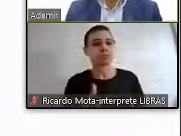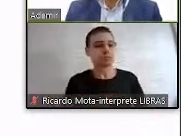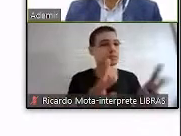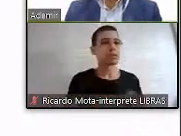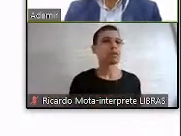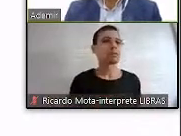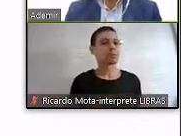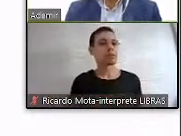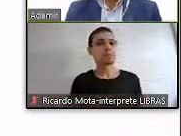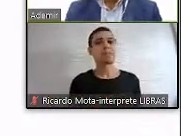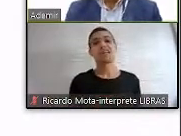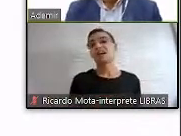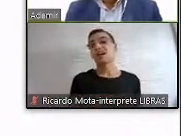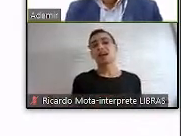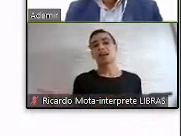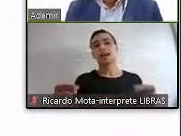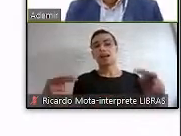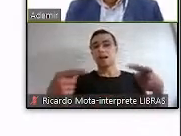edificação constantemente.